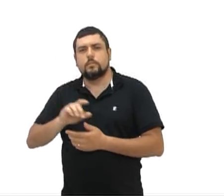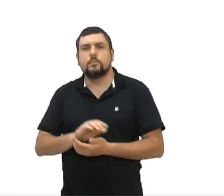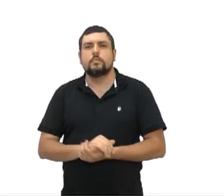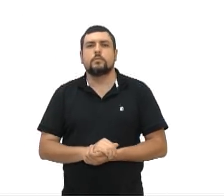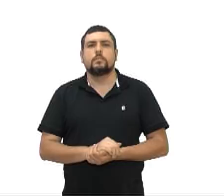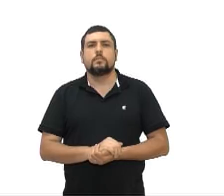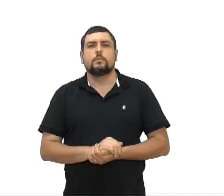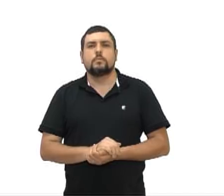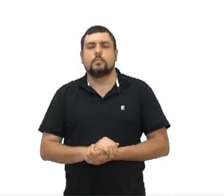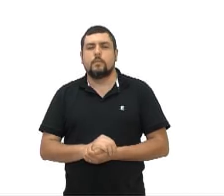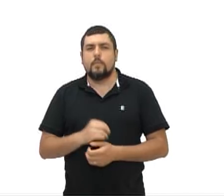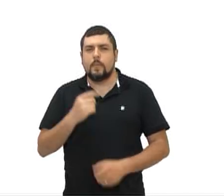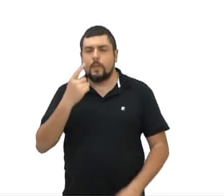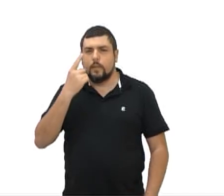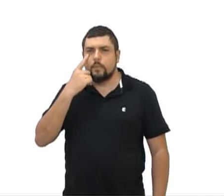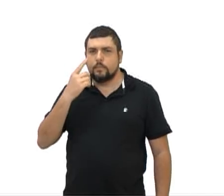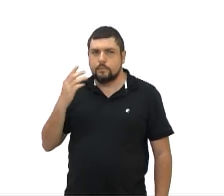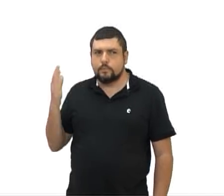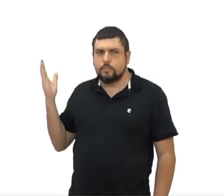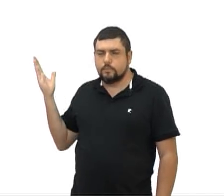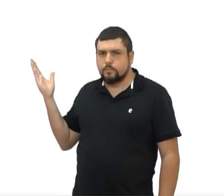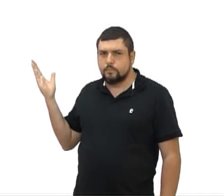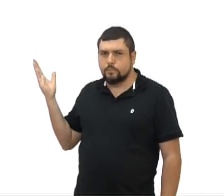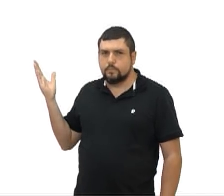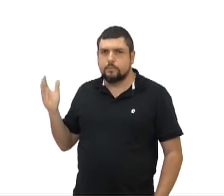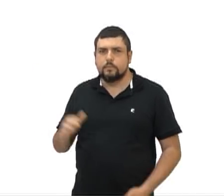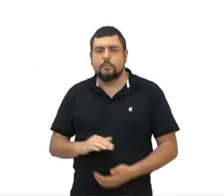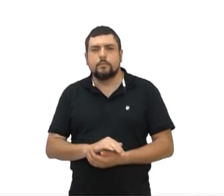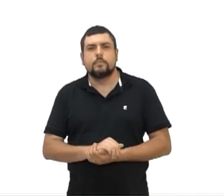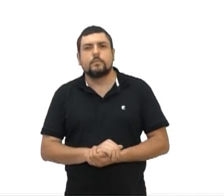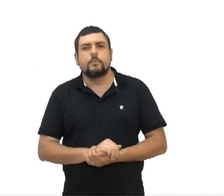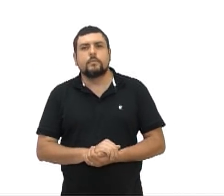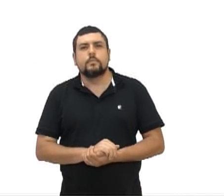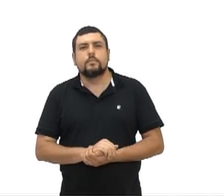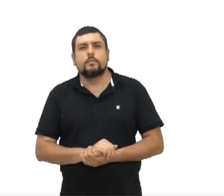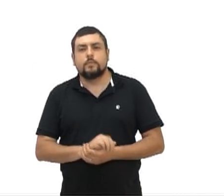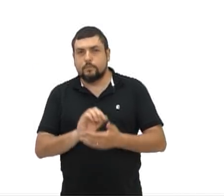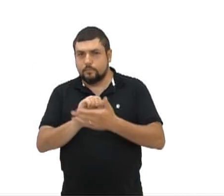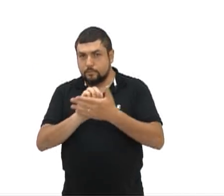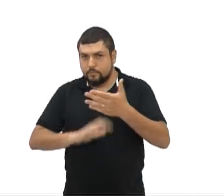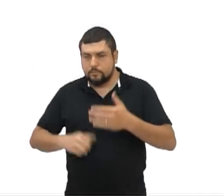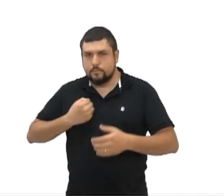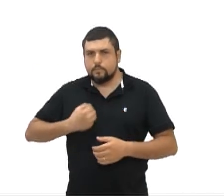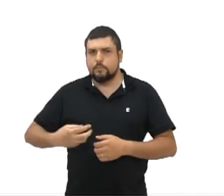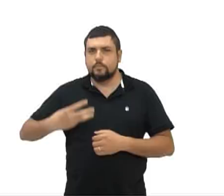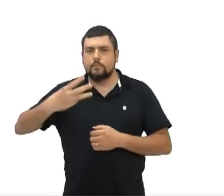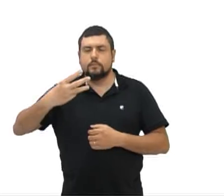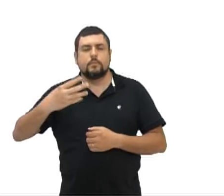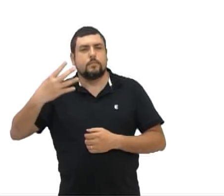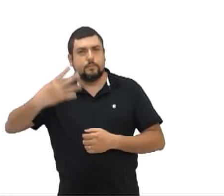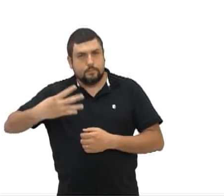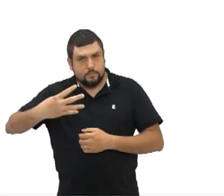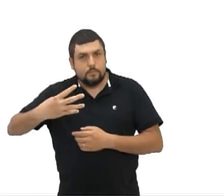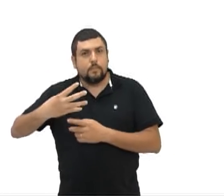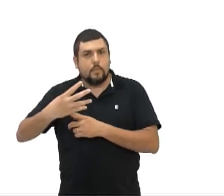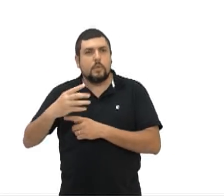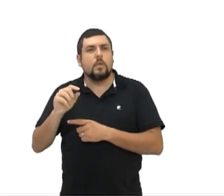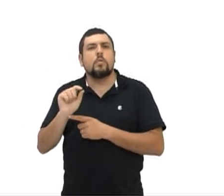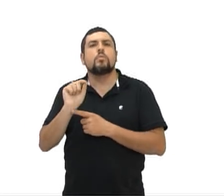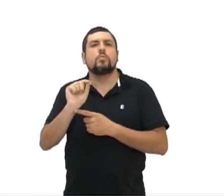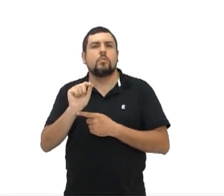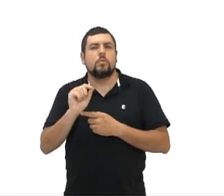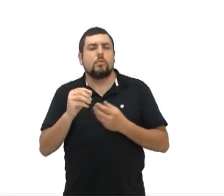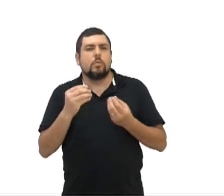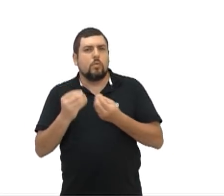Então, nessa imagem, nesse quiz, o exercício 4, nós vamos identificar esse termo aí